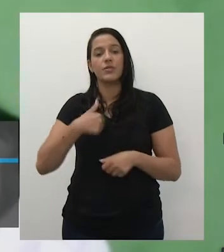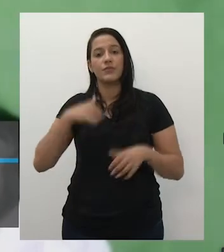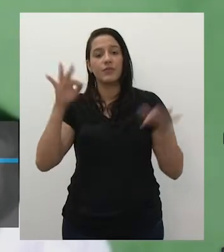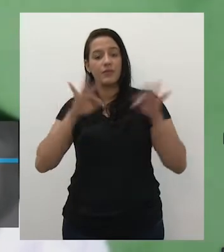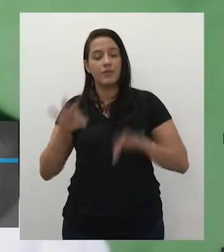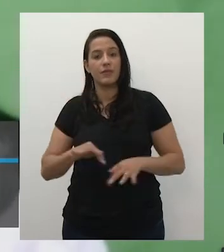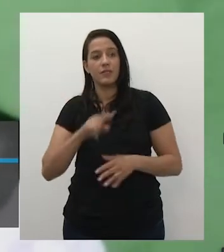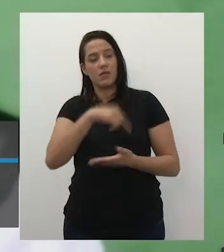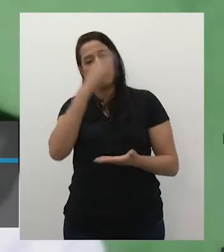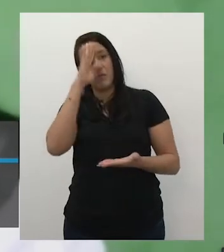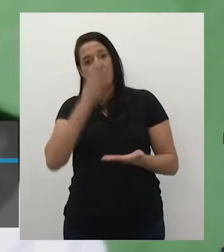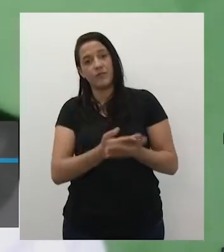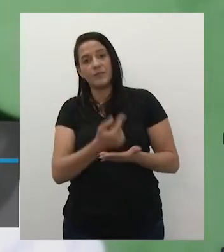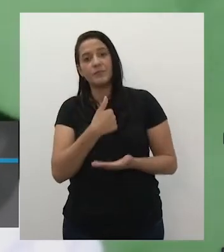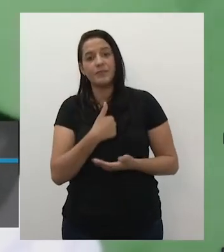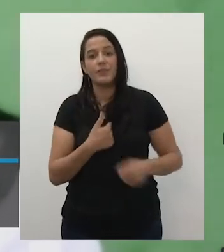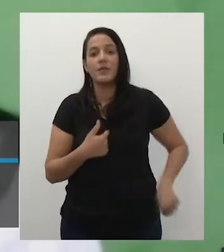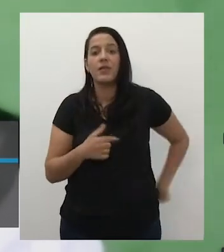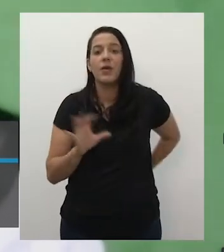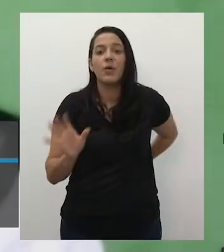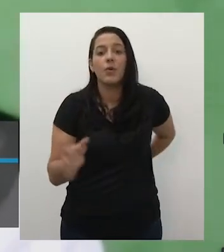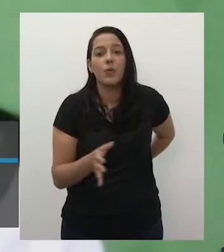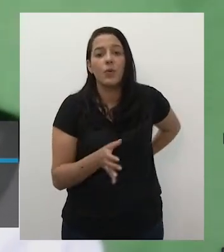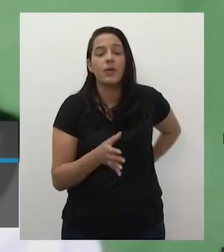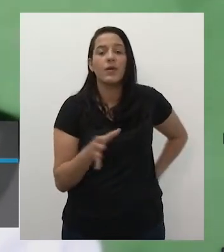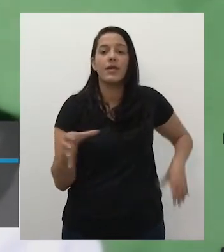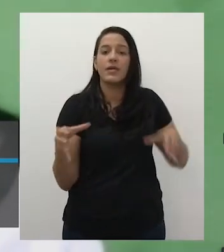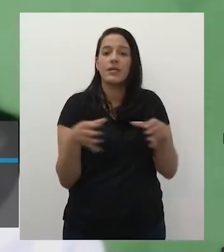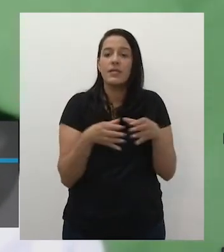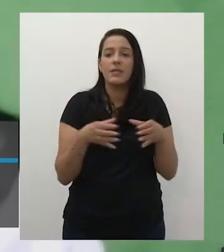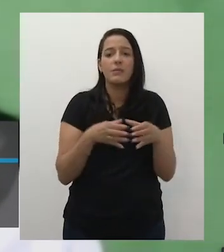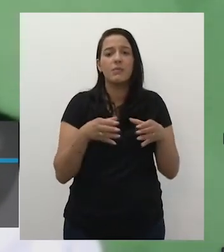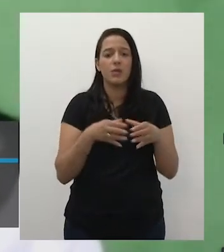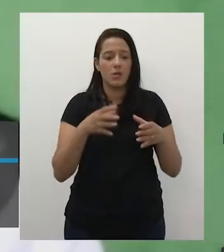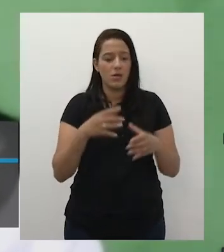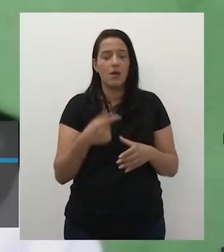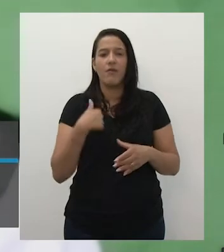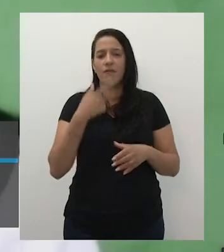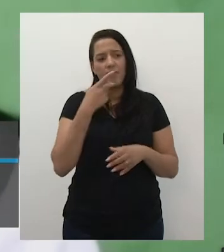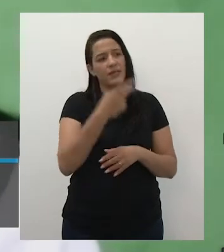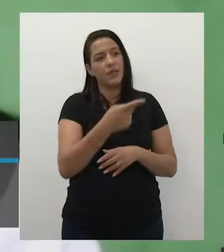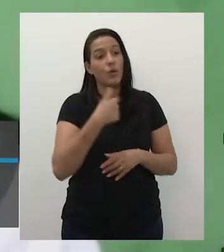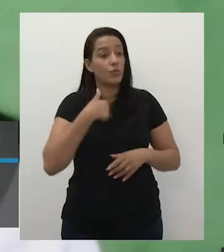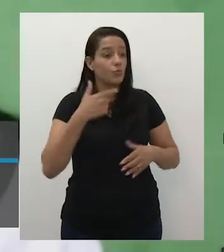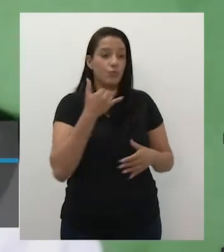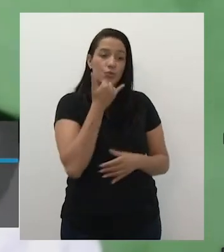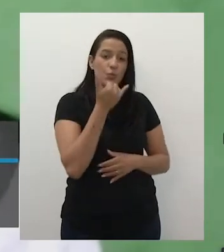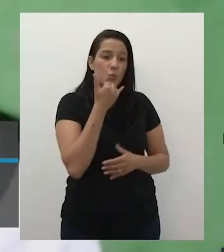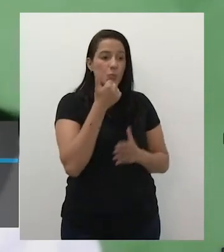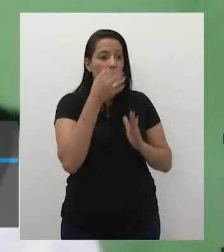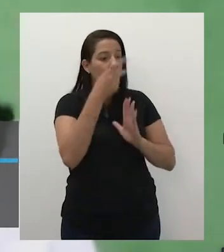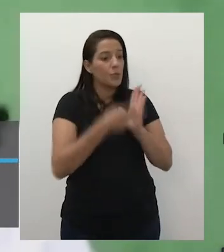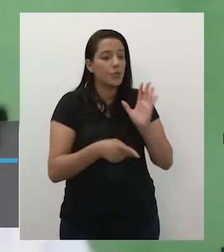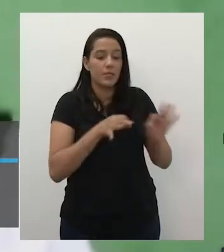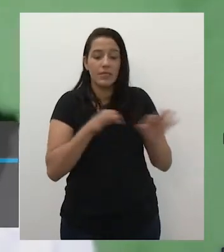de silêncio, a diretora iniciou sua fala. E, para minha surpresa, ela disse o meu nome.